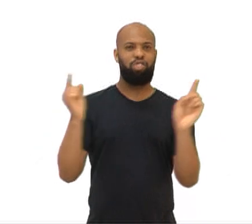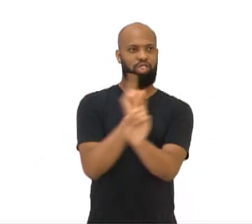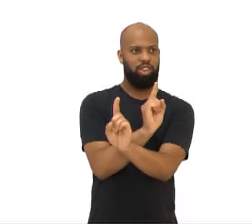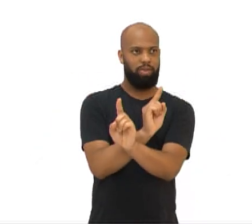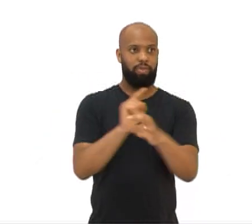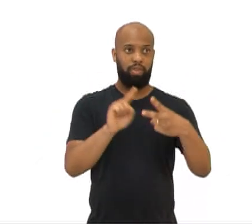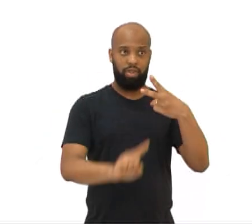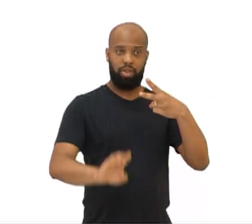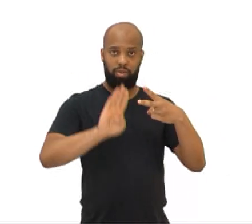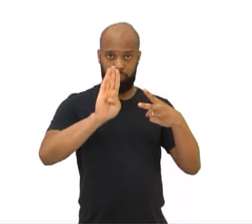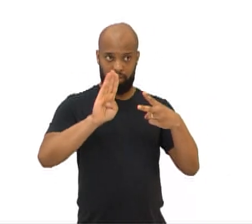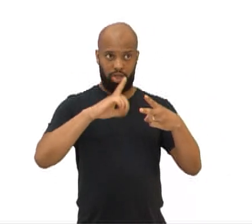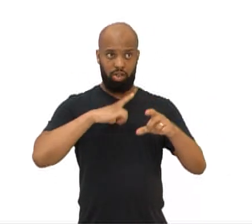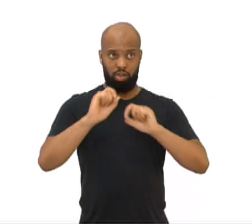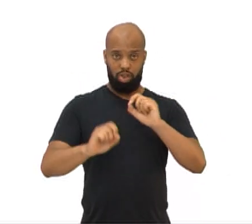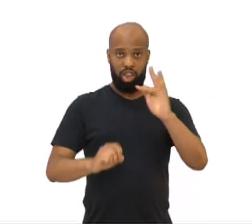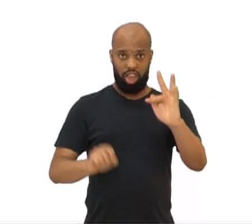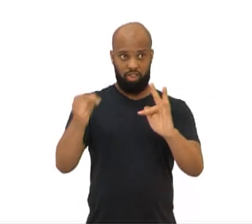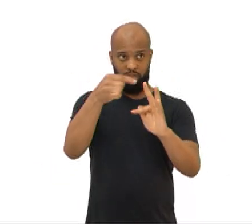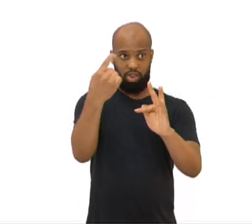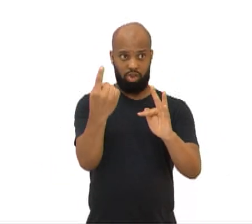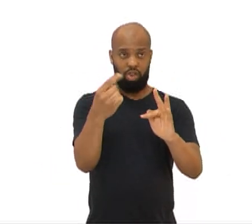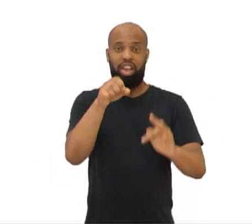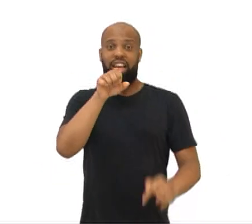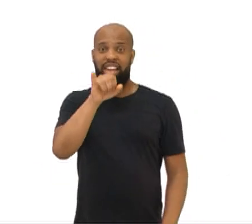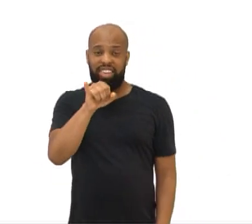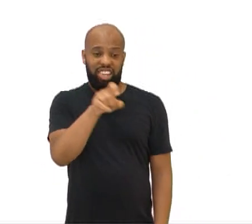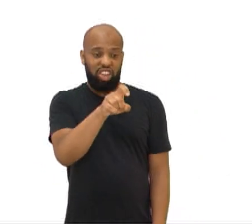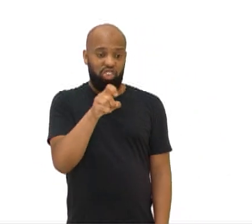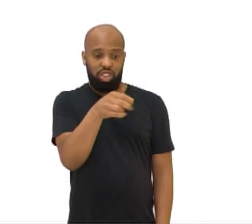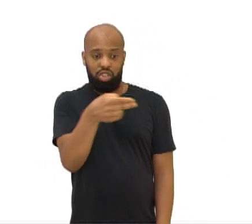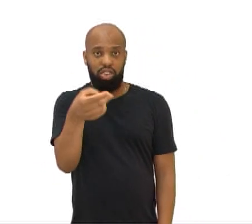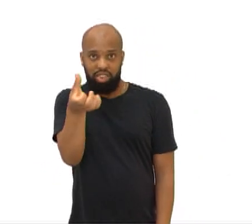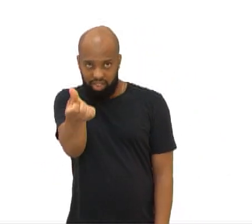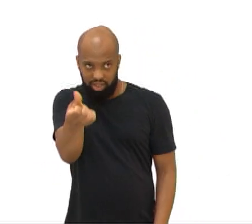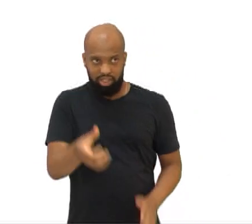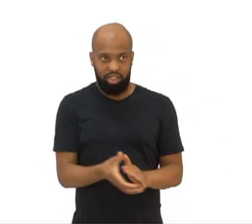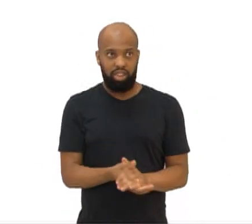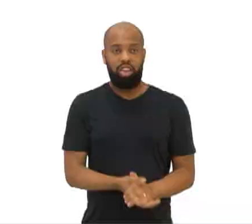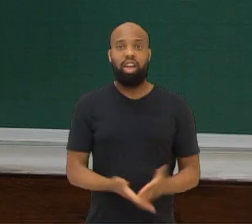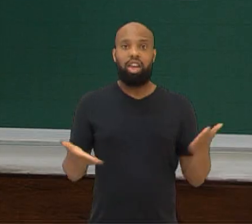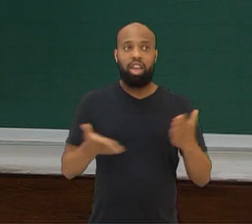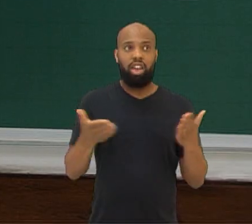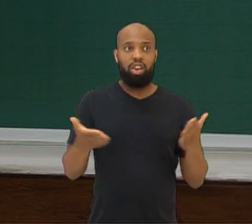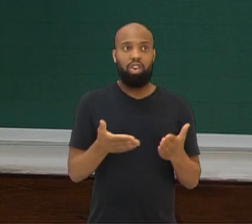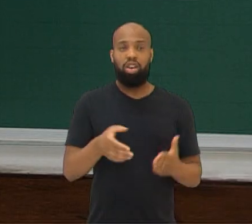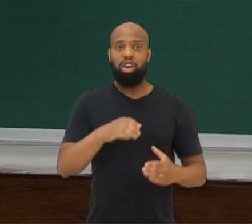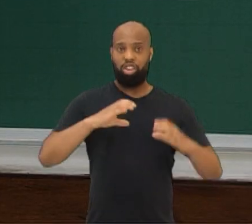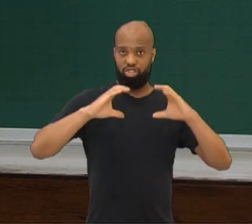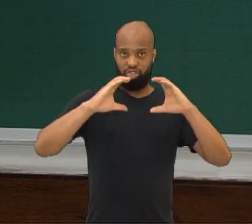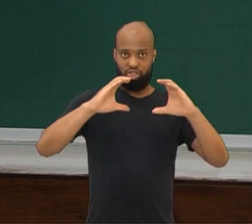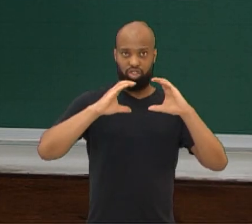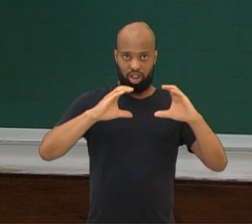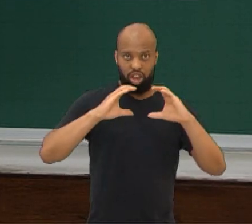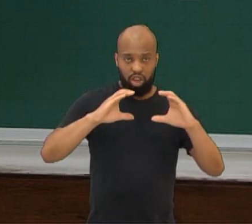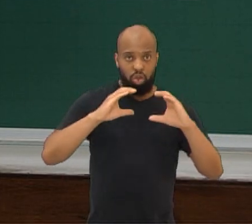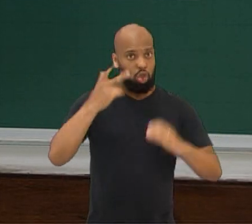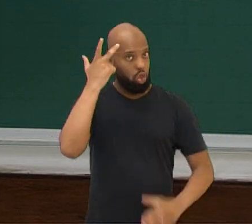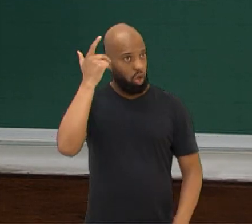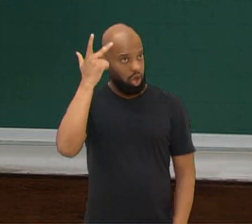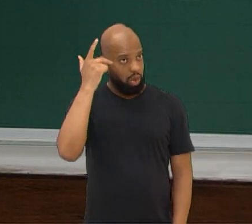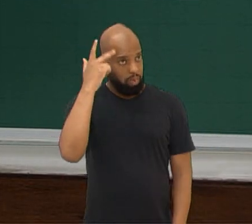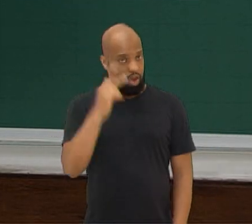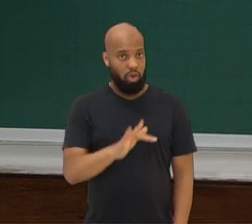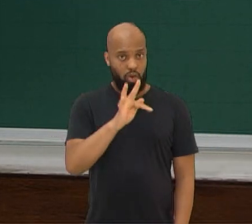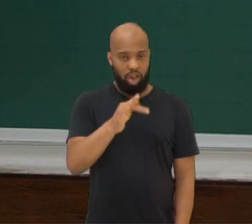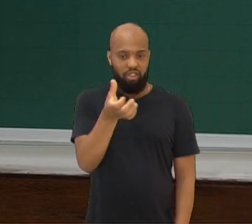a função inversa quando x vale 6. E a função normal de f de 6.